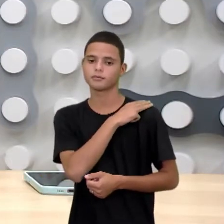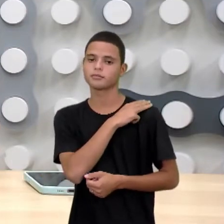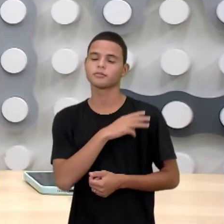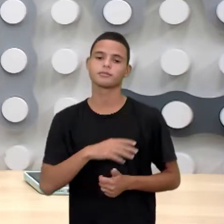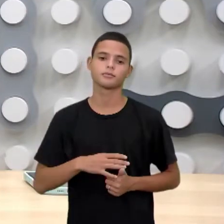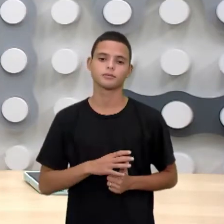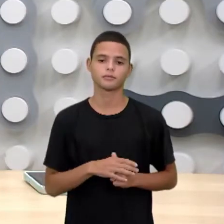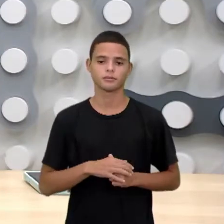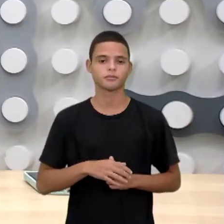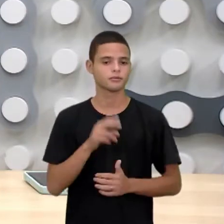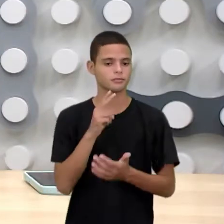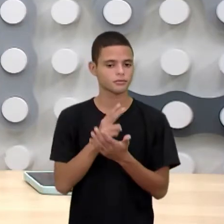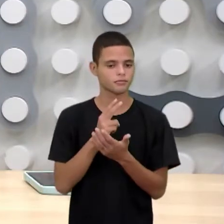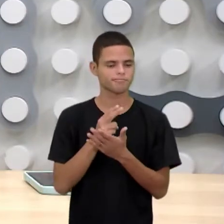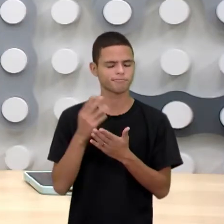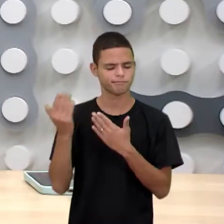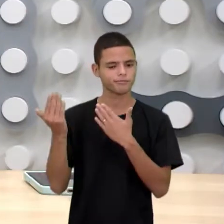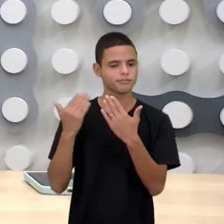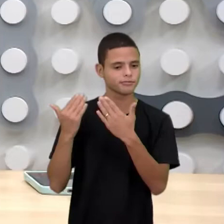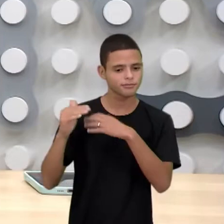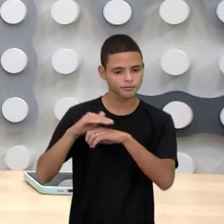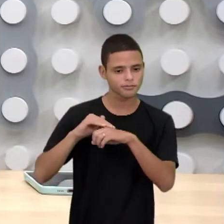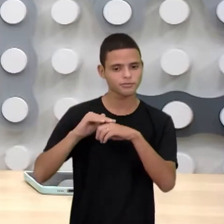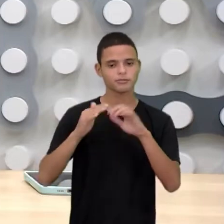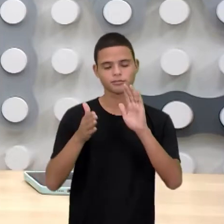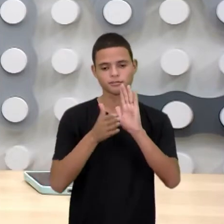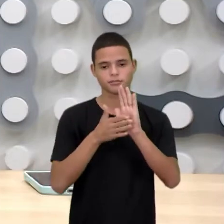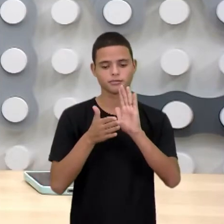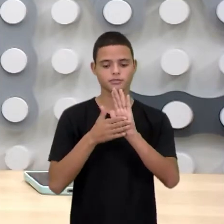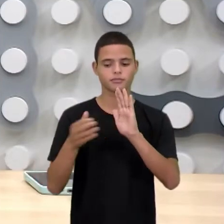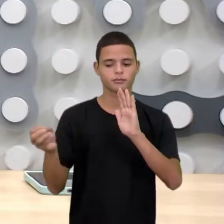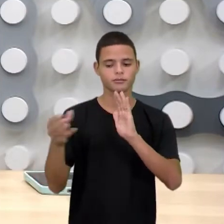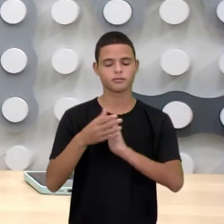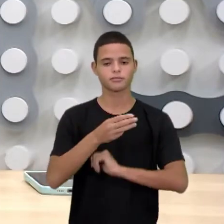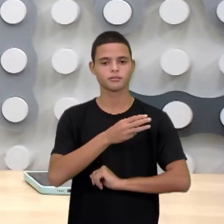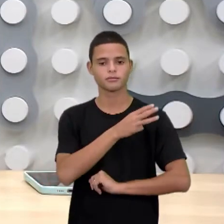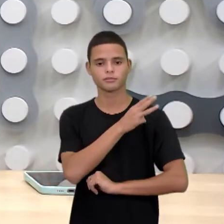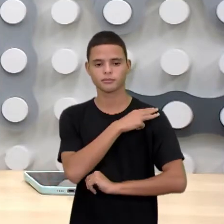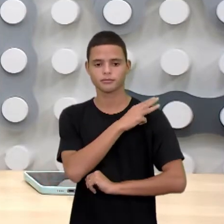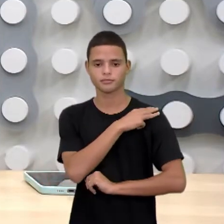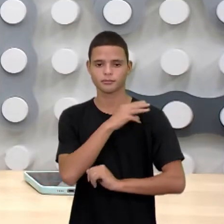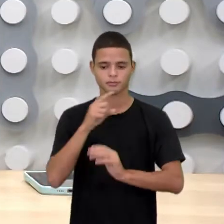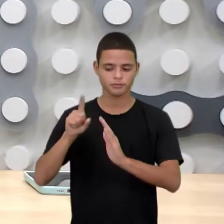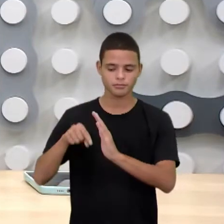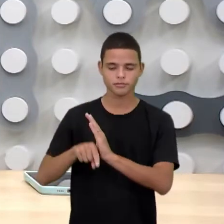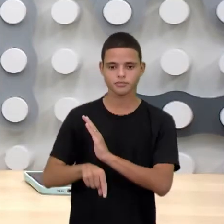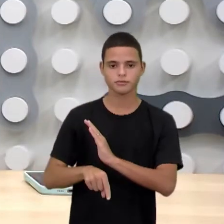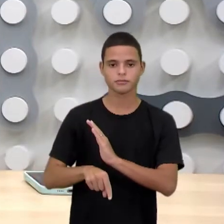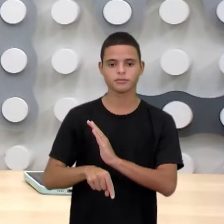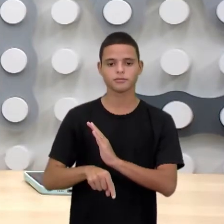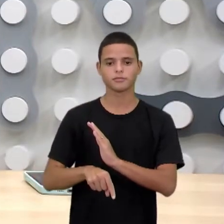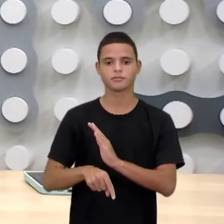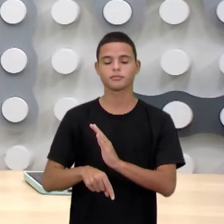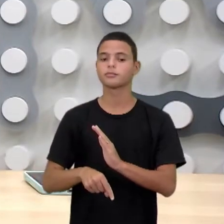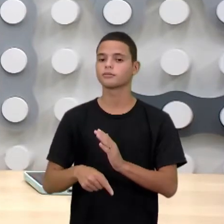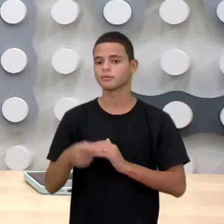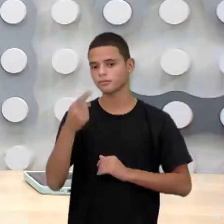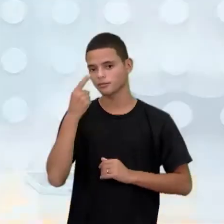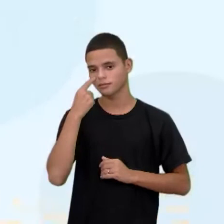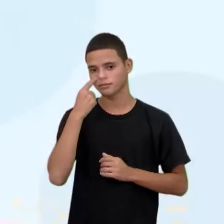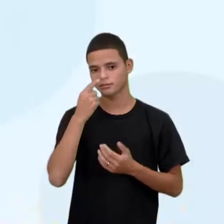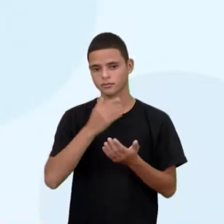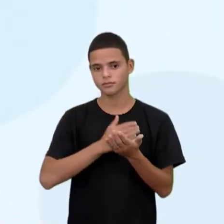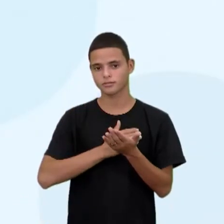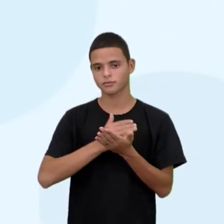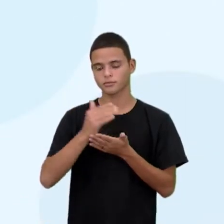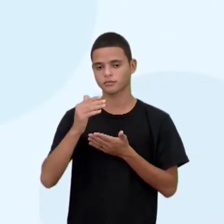estamos sempre falando aí sobre a proposta aí do Novo Ensino Médio, através aí dos aprofundamentos. Vamos aí para a tela para iniciar